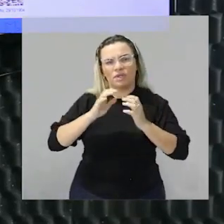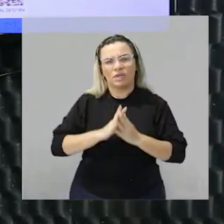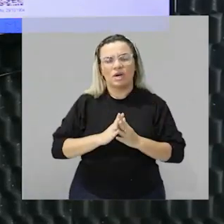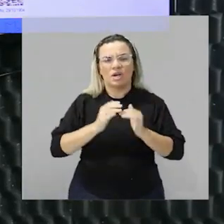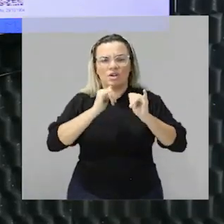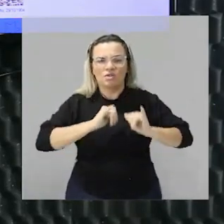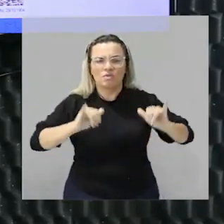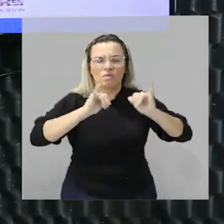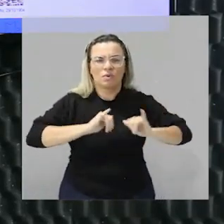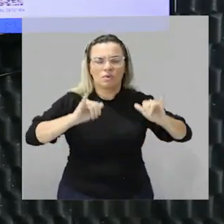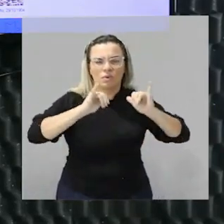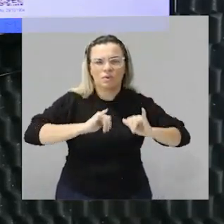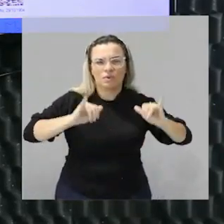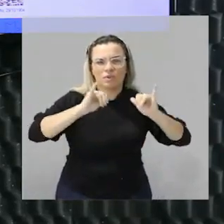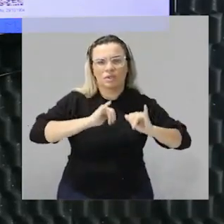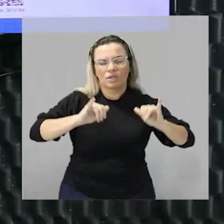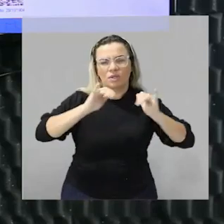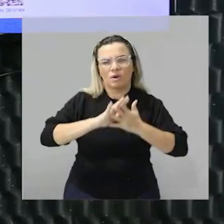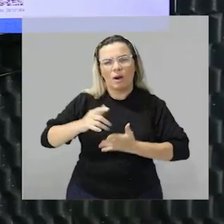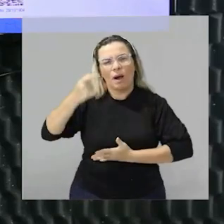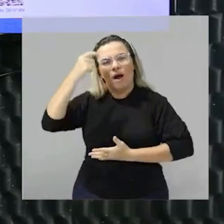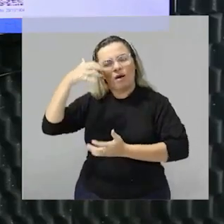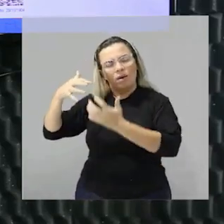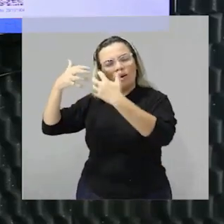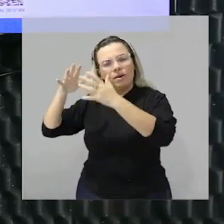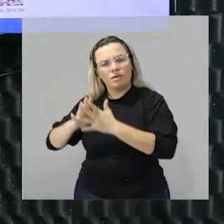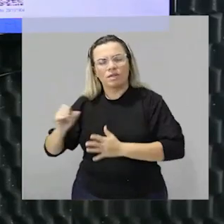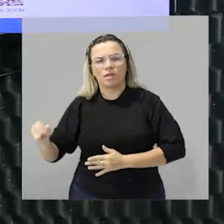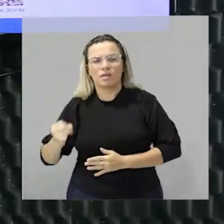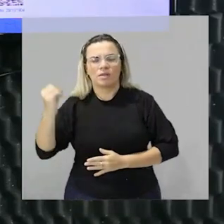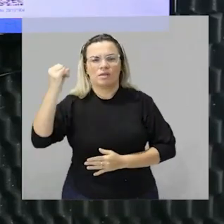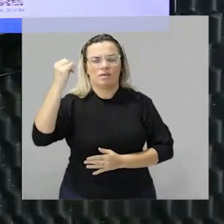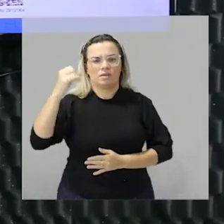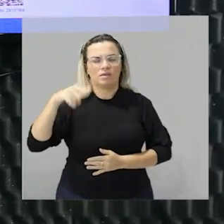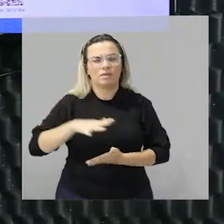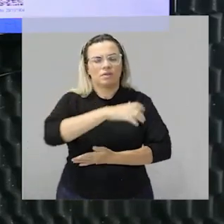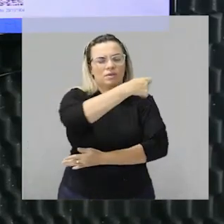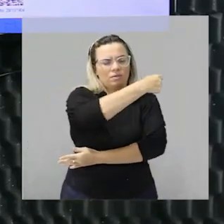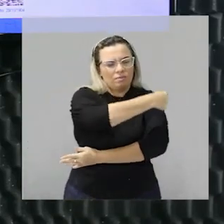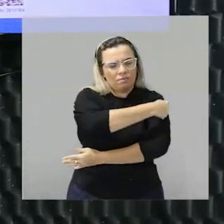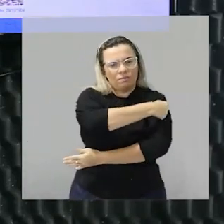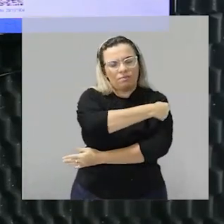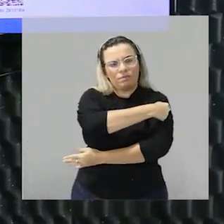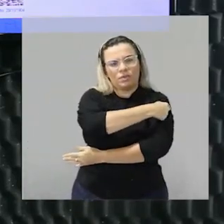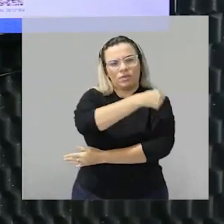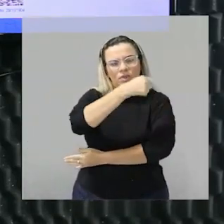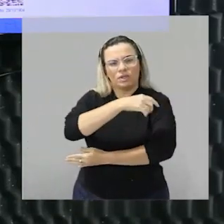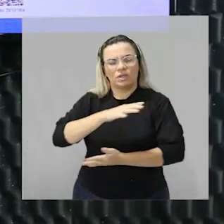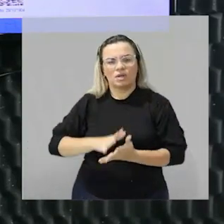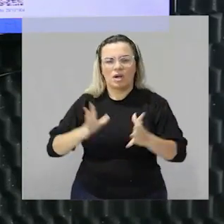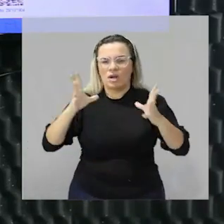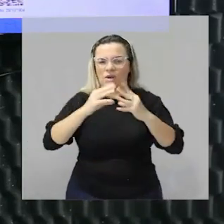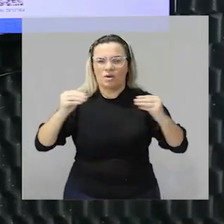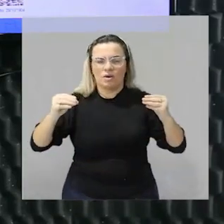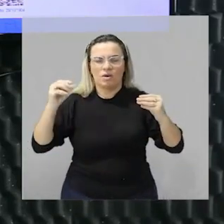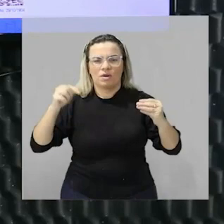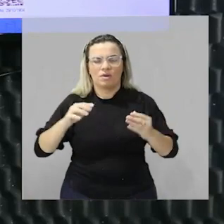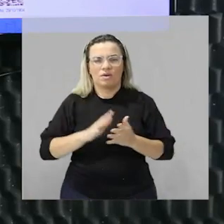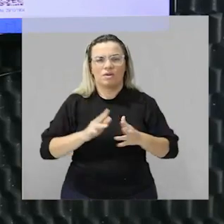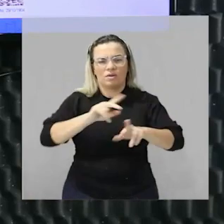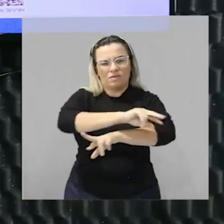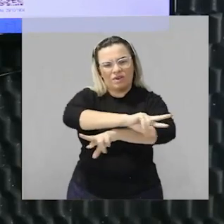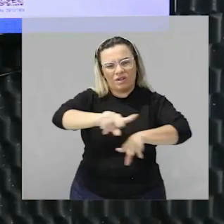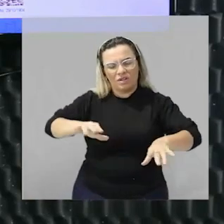instruir, em conscientizar a importância da vacinação para erradicar uma série